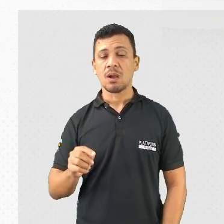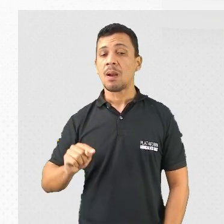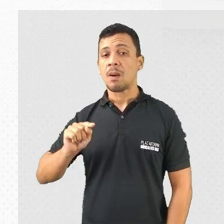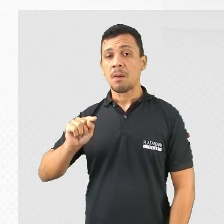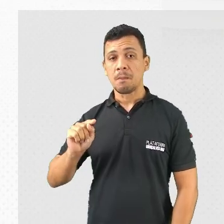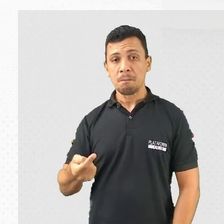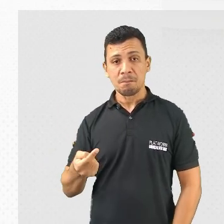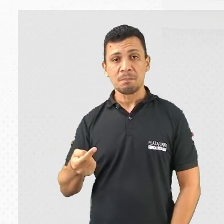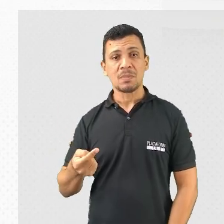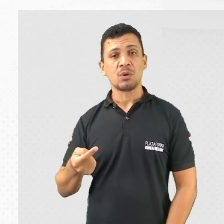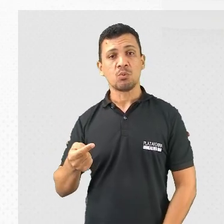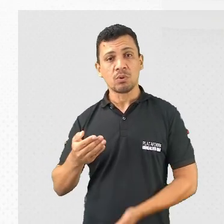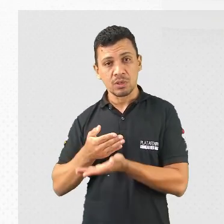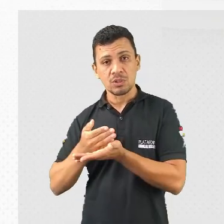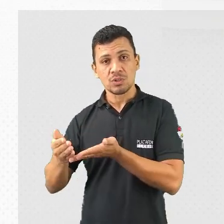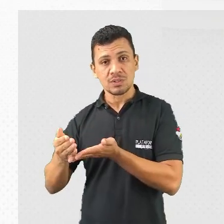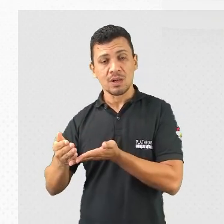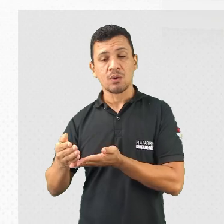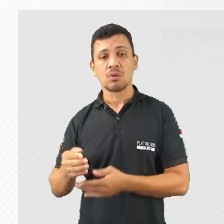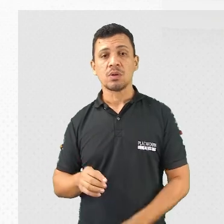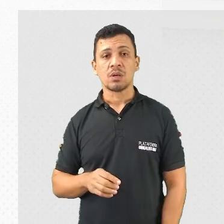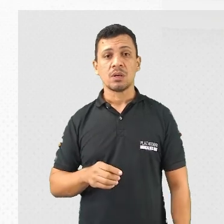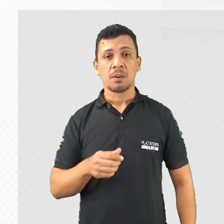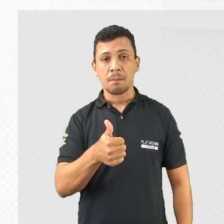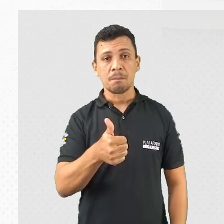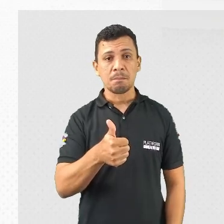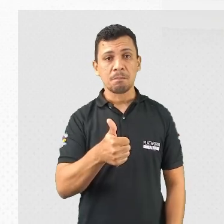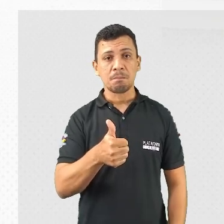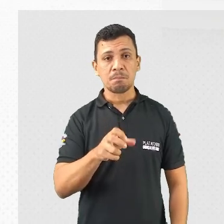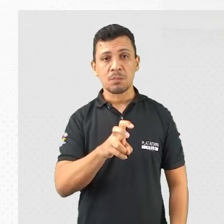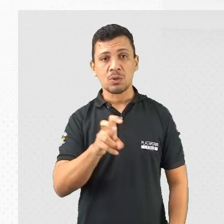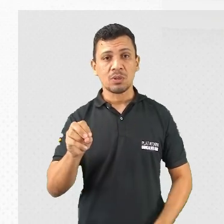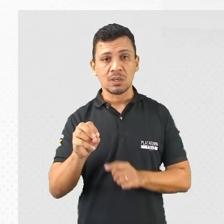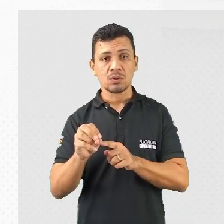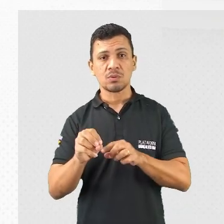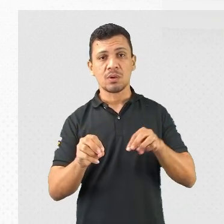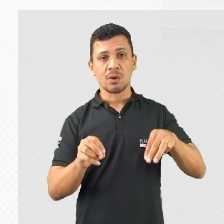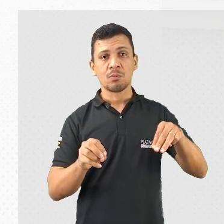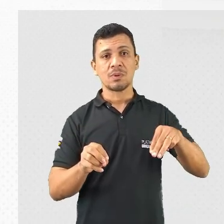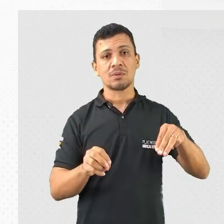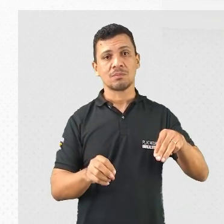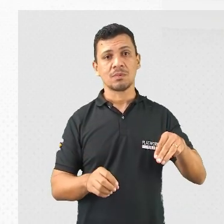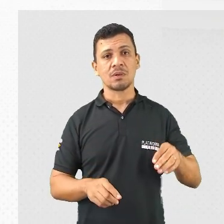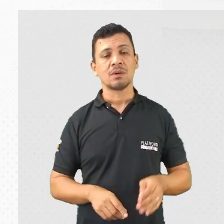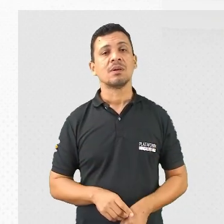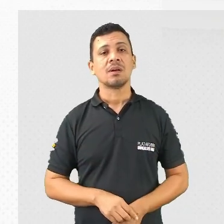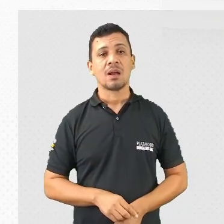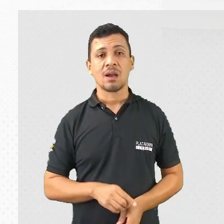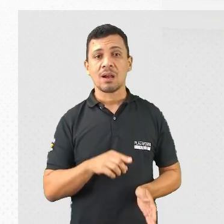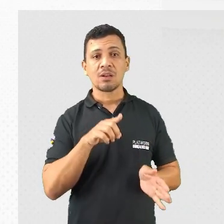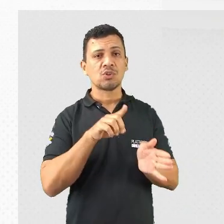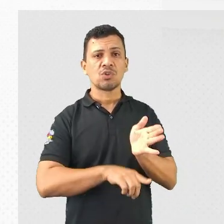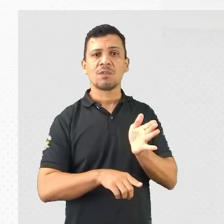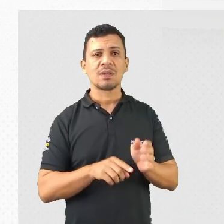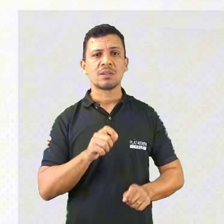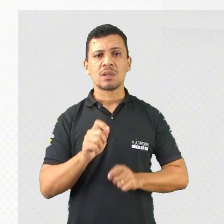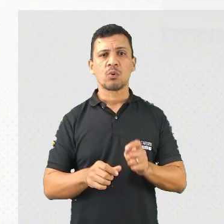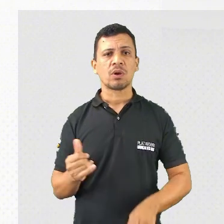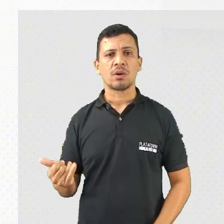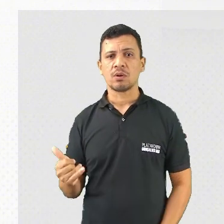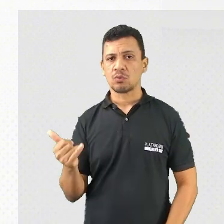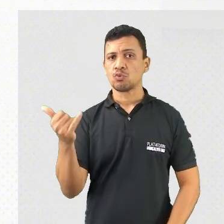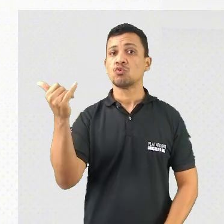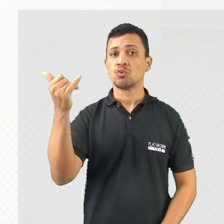inicial, esse meu 1.500 é o montante. Essa diferença foi o que rendeu, que é os juros, tá? Então, diferentemente da fórmula